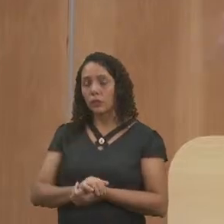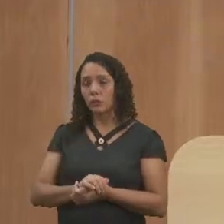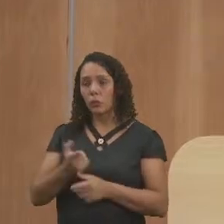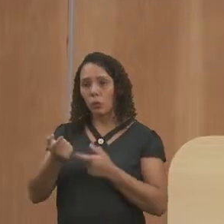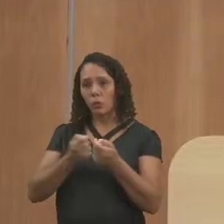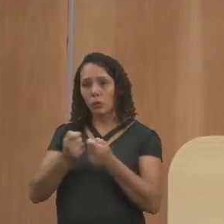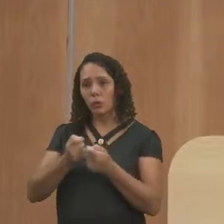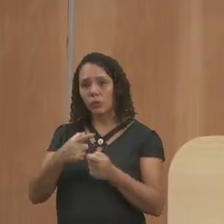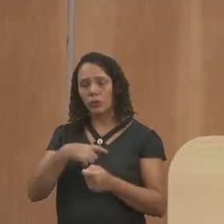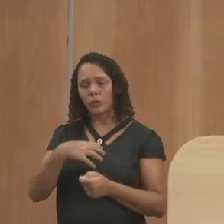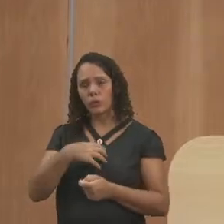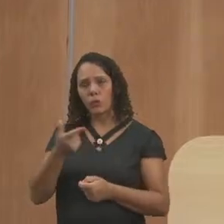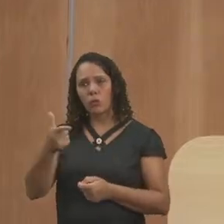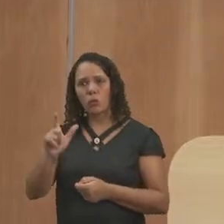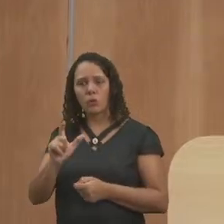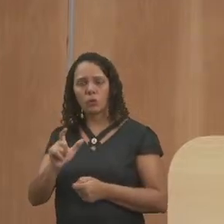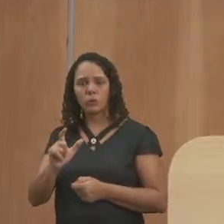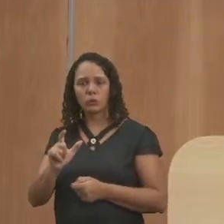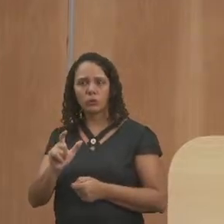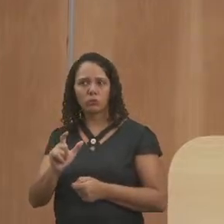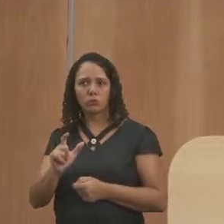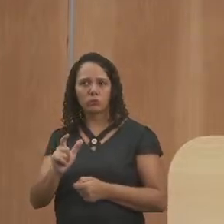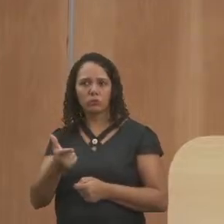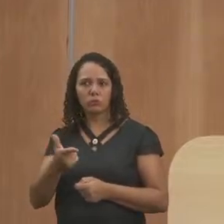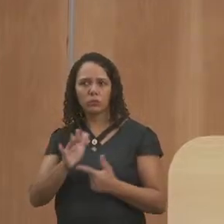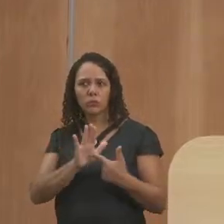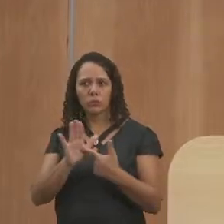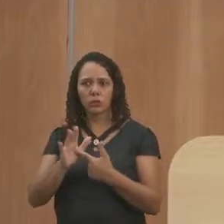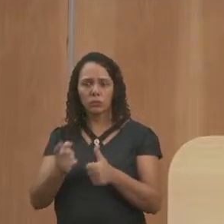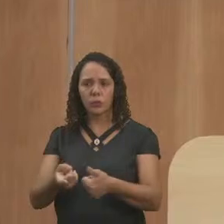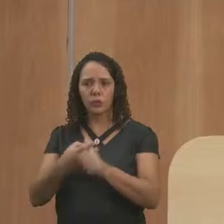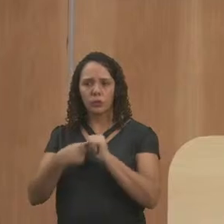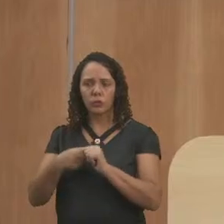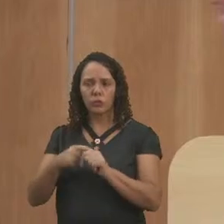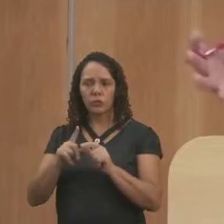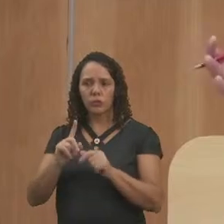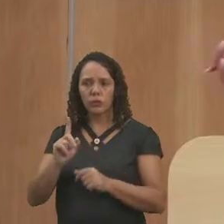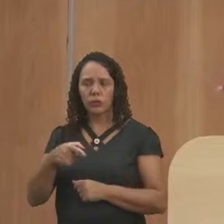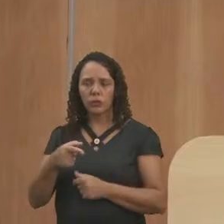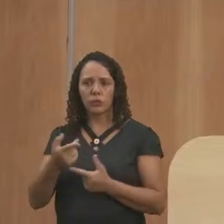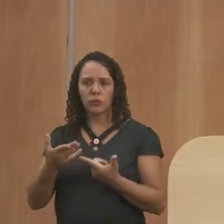líquida sobre receita corrente líquida. A dívida ela é um estoque, é uma